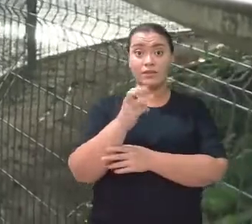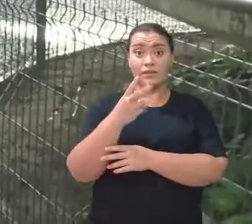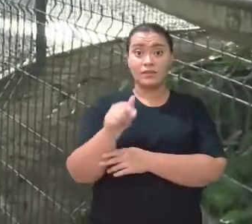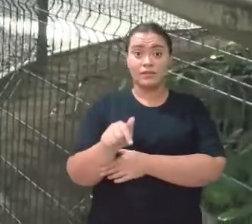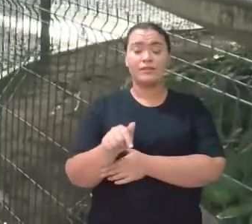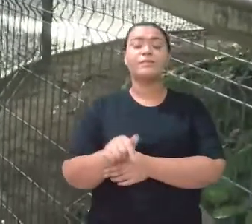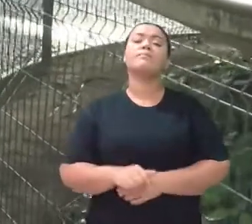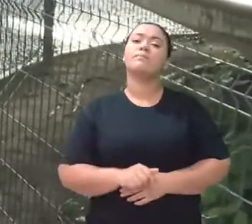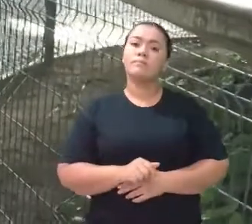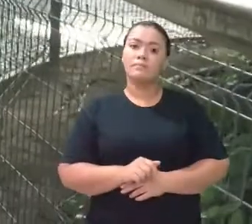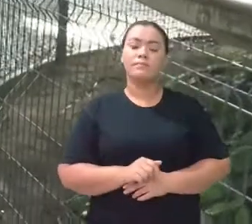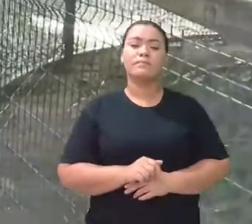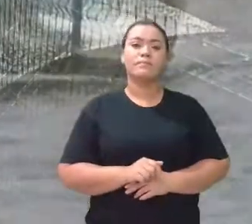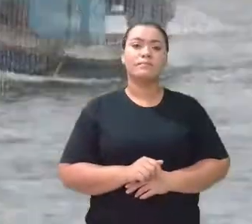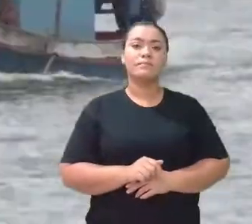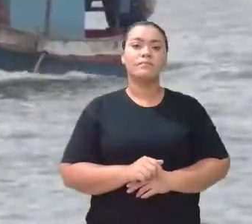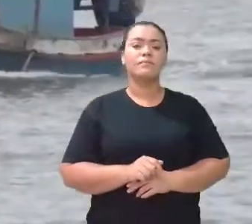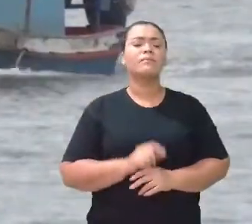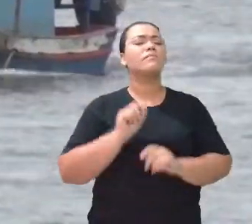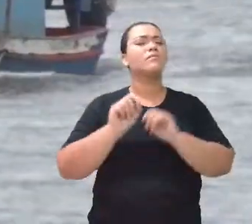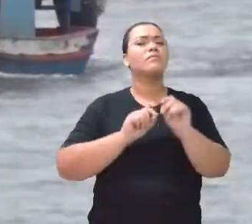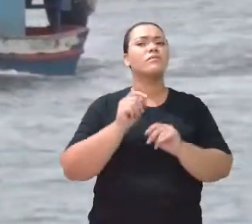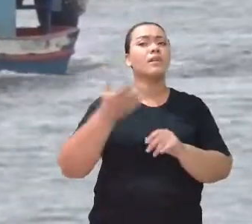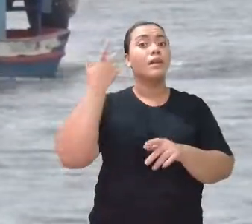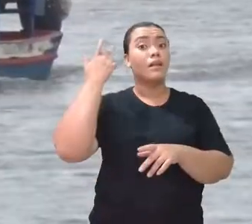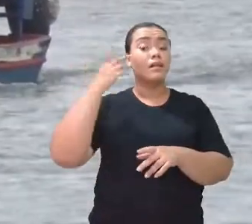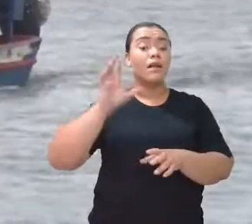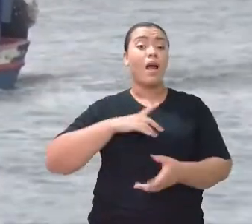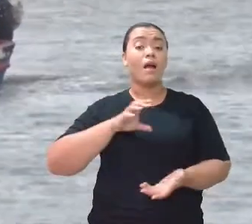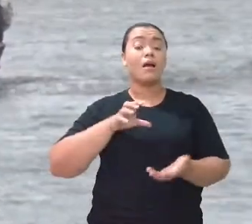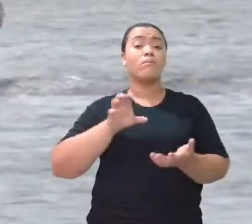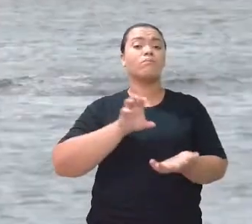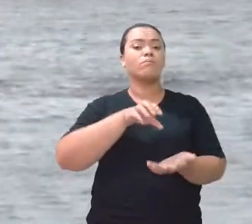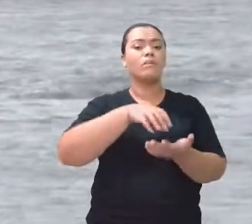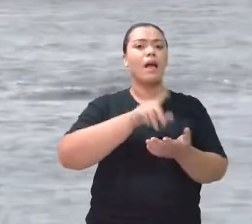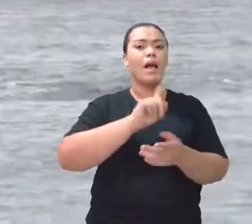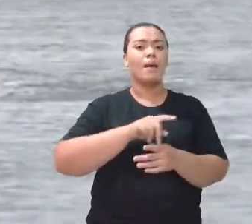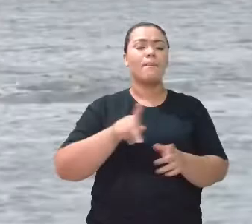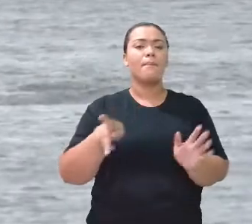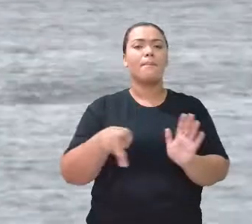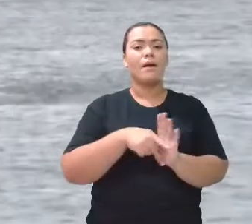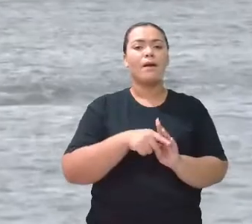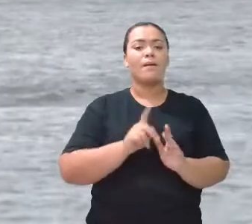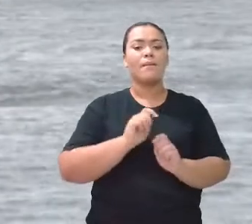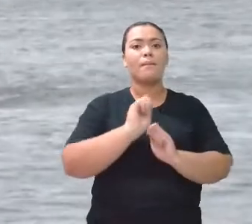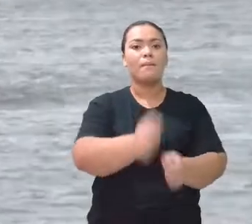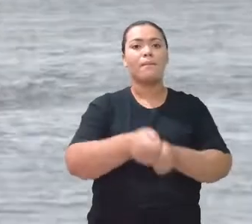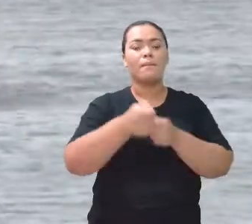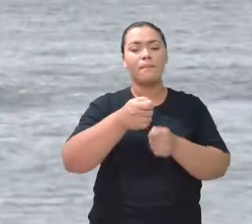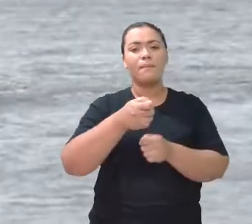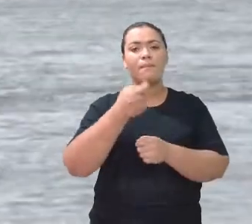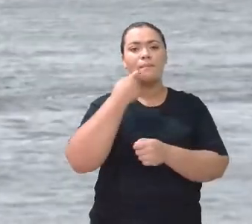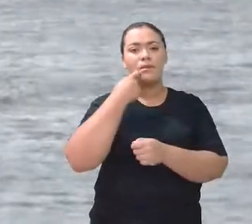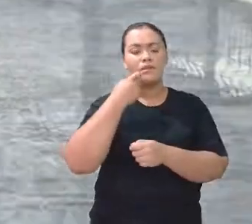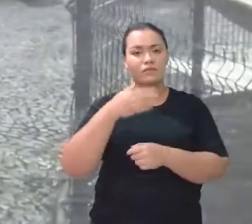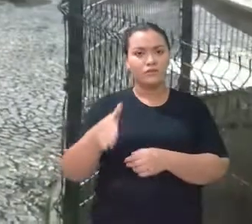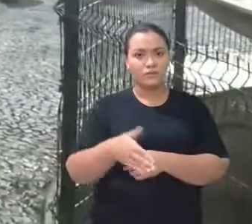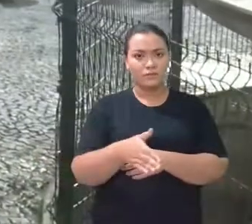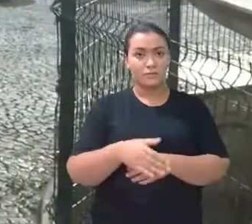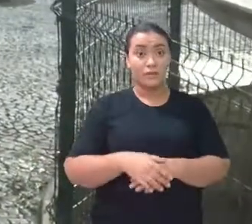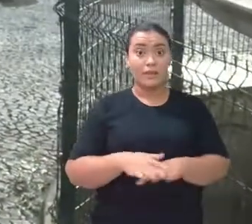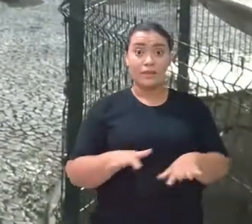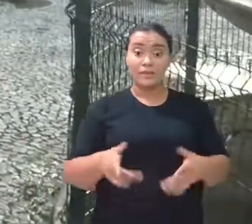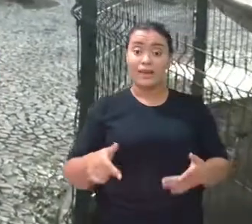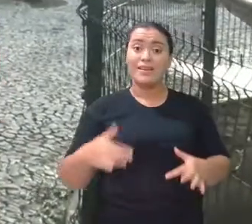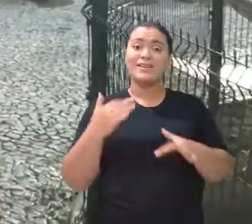1537, certo? Ela era uma colônia de pescadores. Então, por ser, né, uma cidade